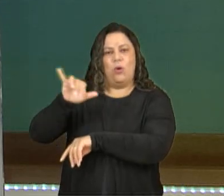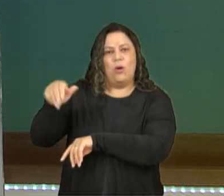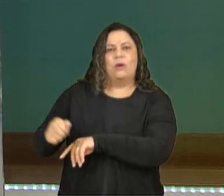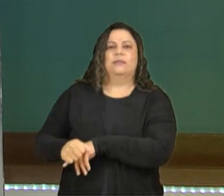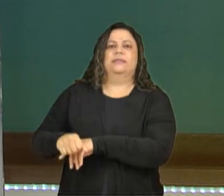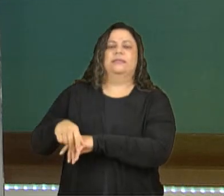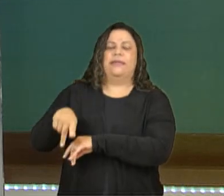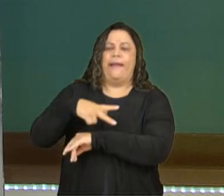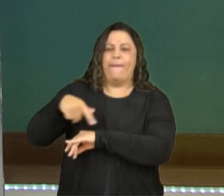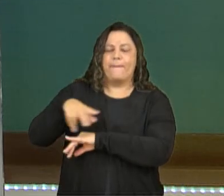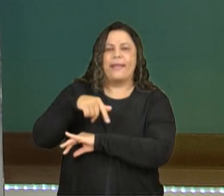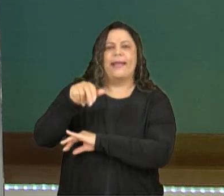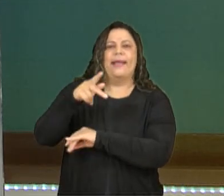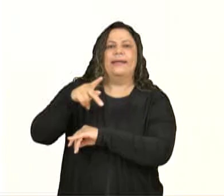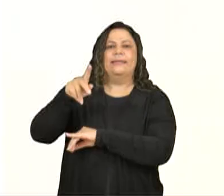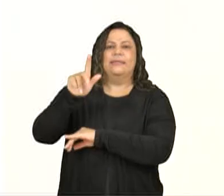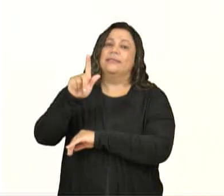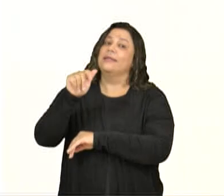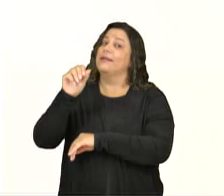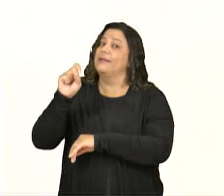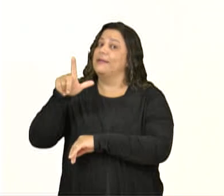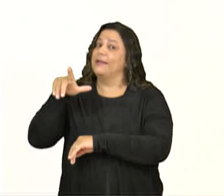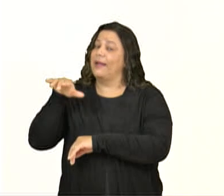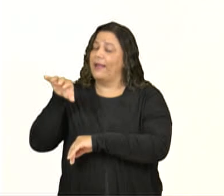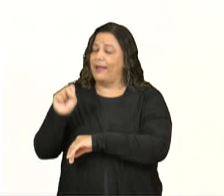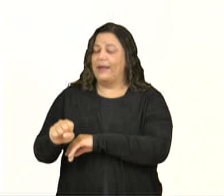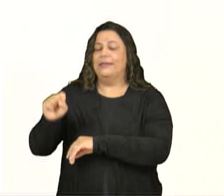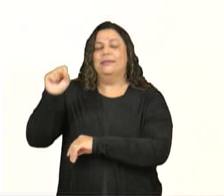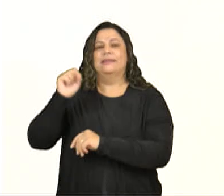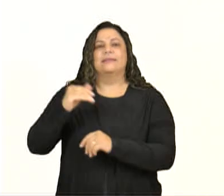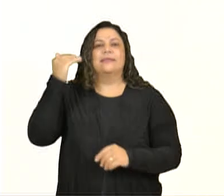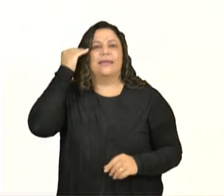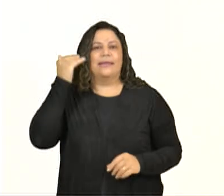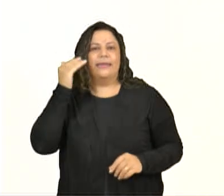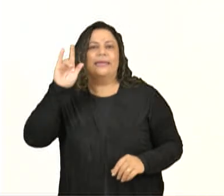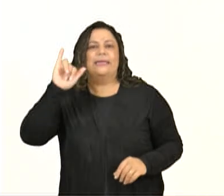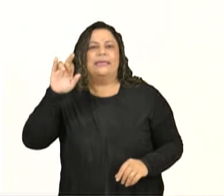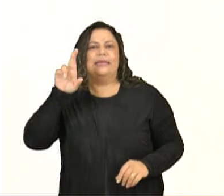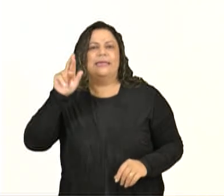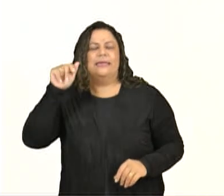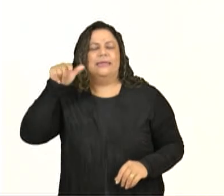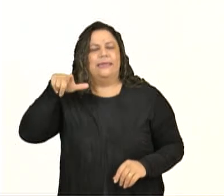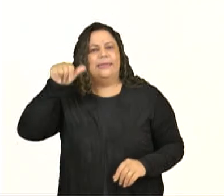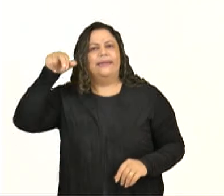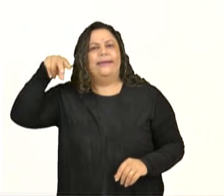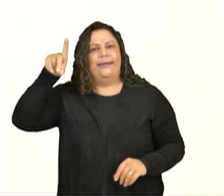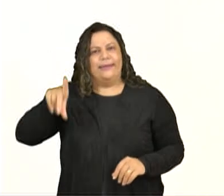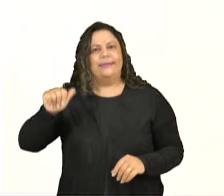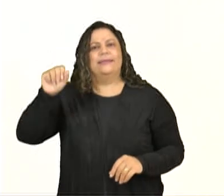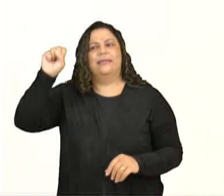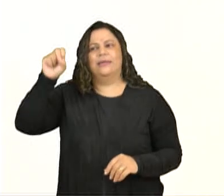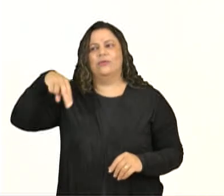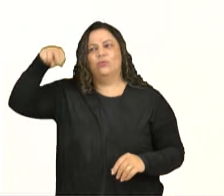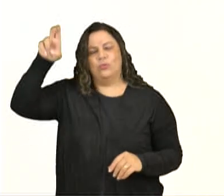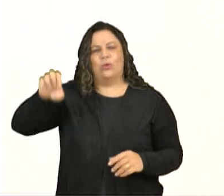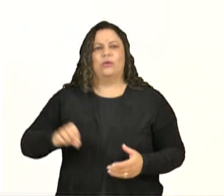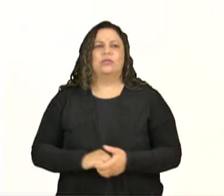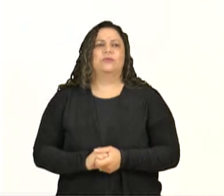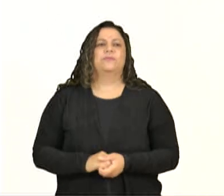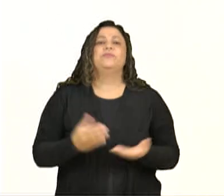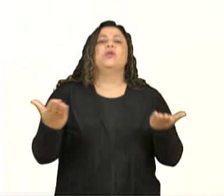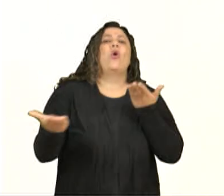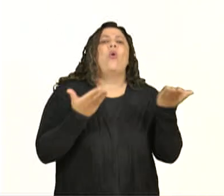Norte, ok? Na continuação, vamos agora olhar para o Brasil e como é que se comunica essa relação econômica dentro